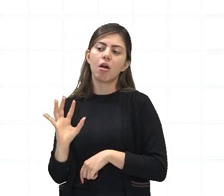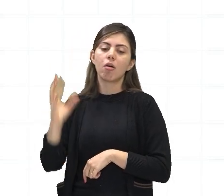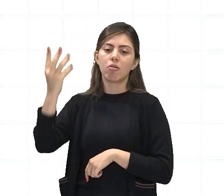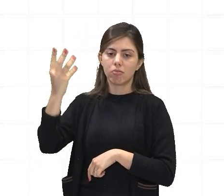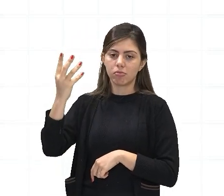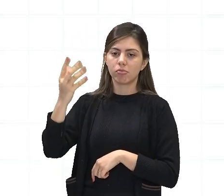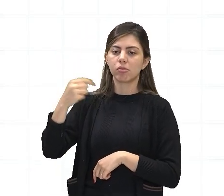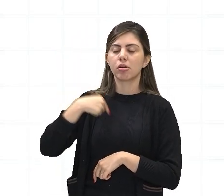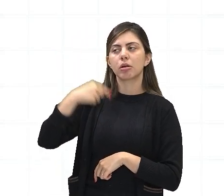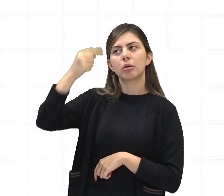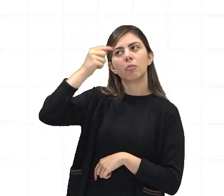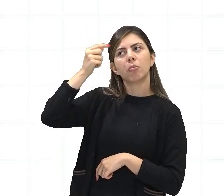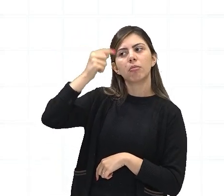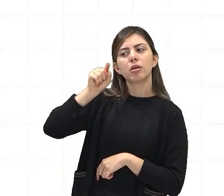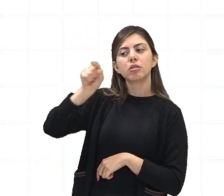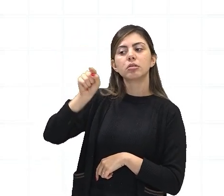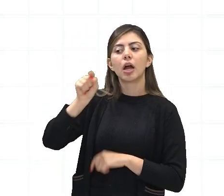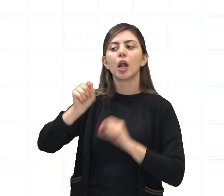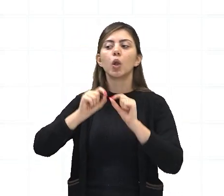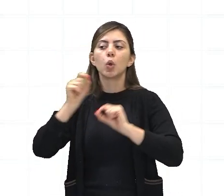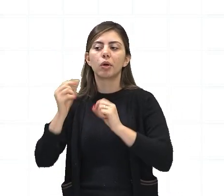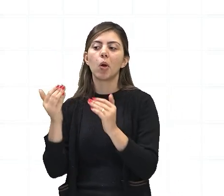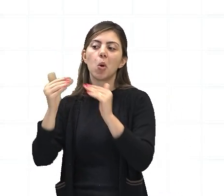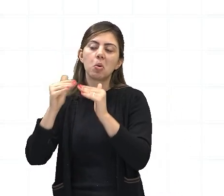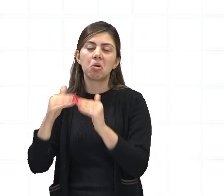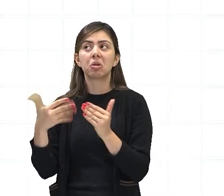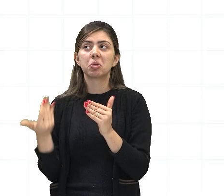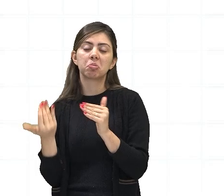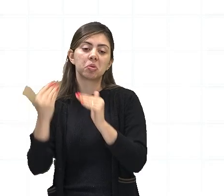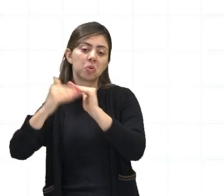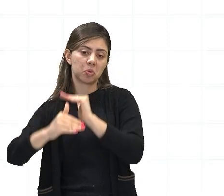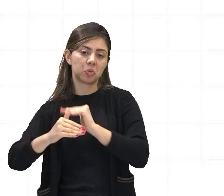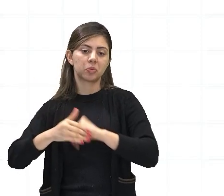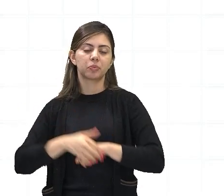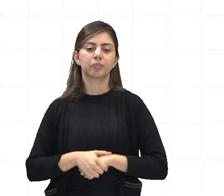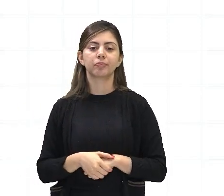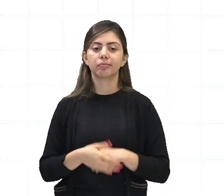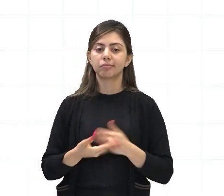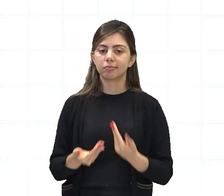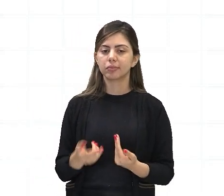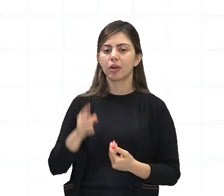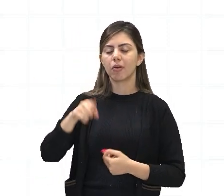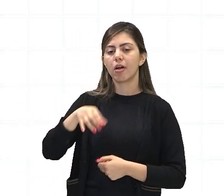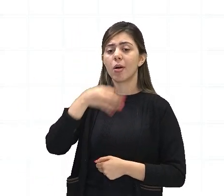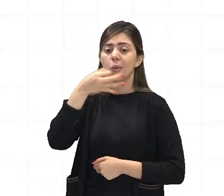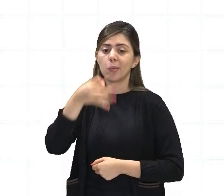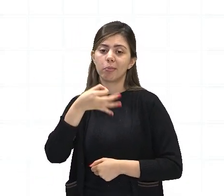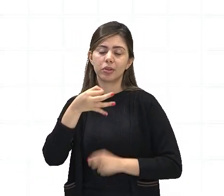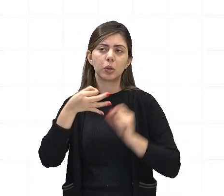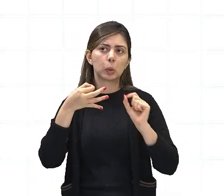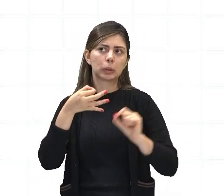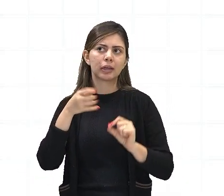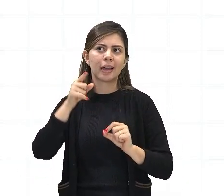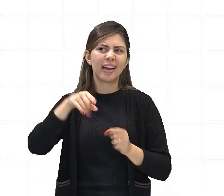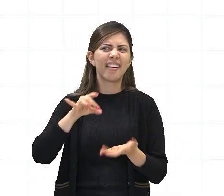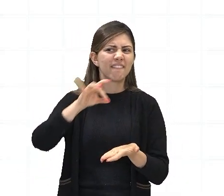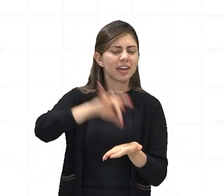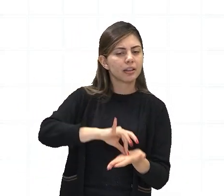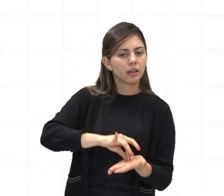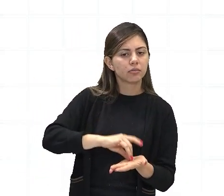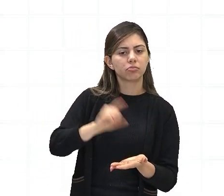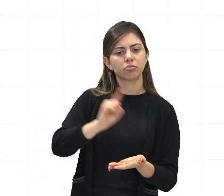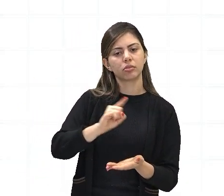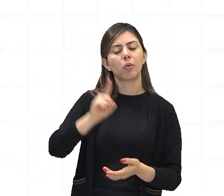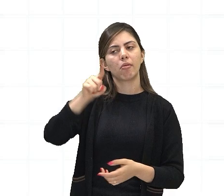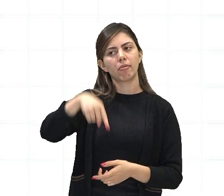penso a respeito do fato que aconteceu. Então, a opinião não é o fato, a opinião é algo